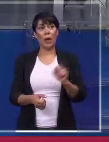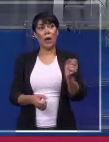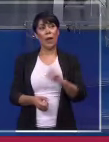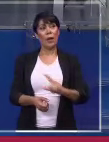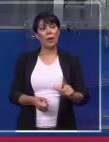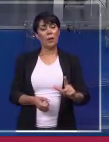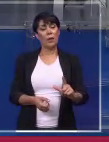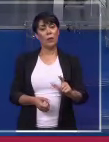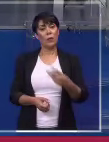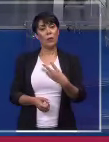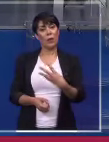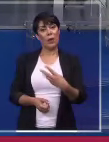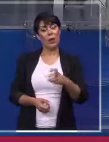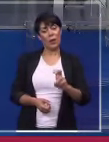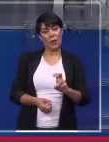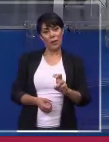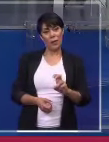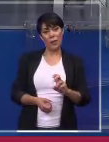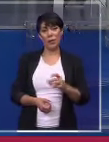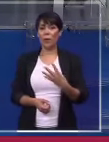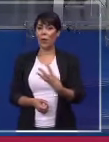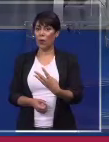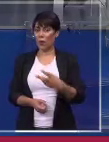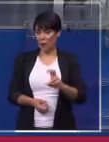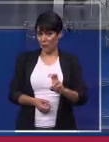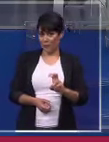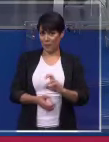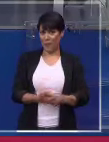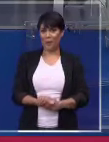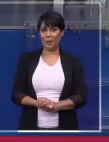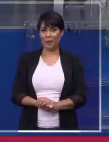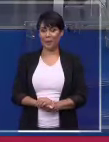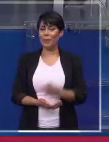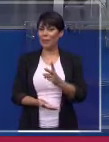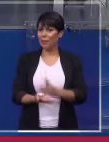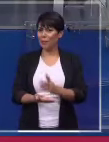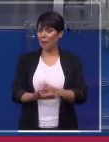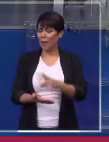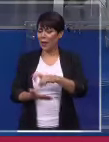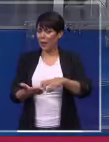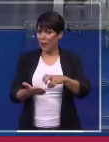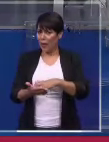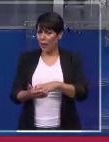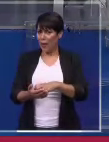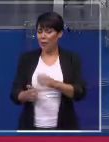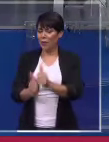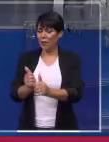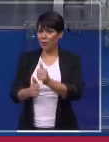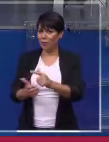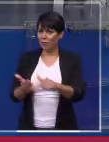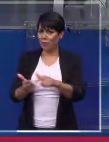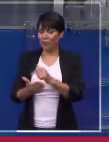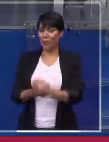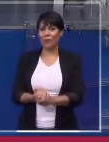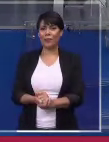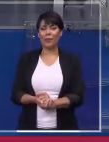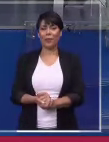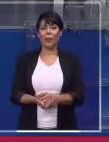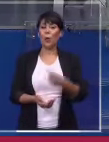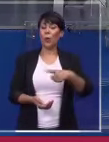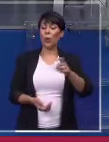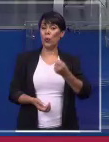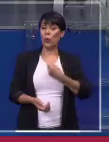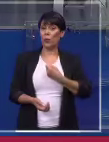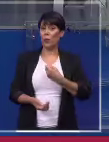número 45. Azul 45. Na sequência tem Quina, tem Time Mania. Fique atento. Vamos chamar o sexto e